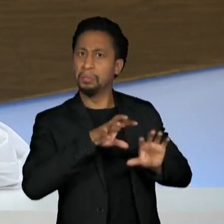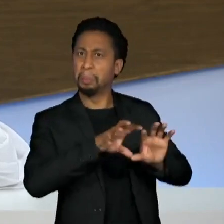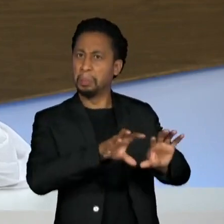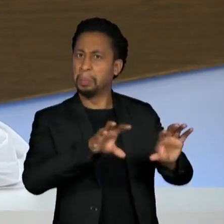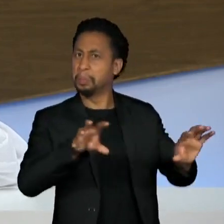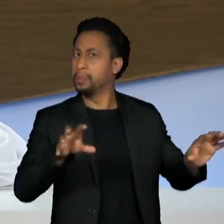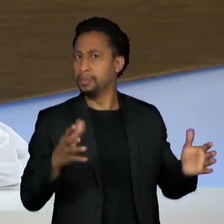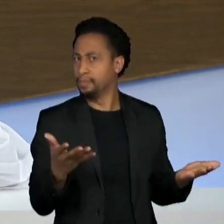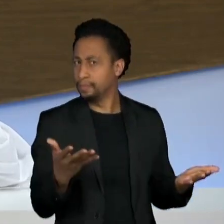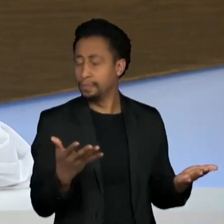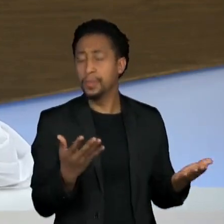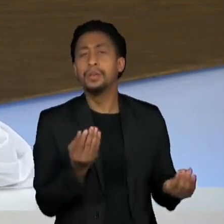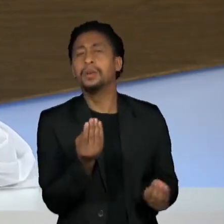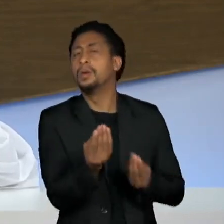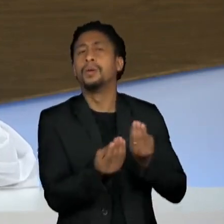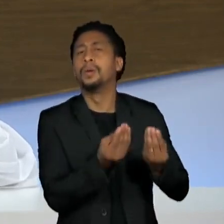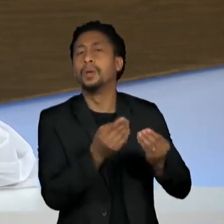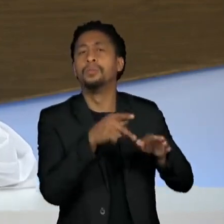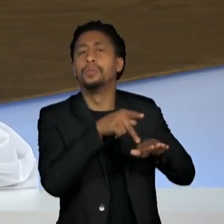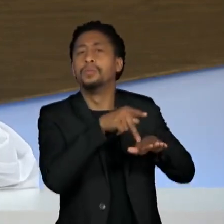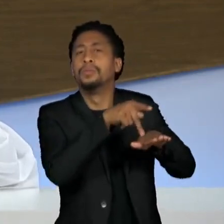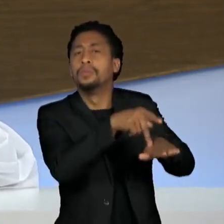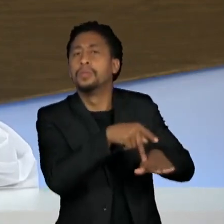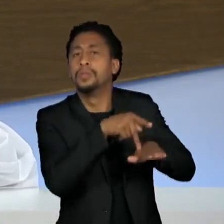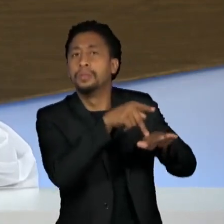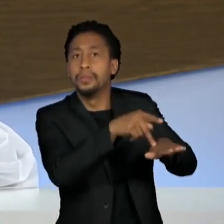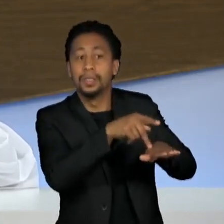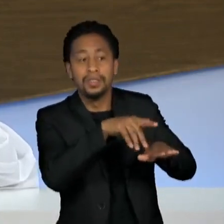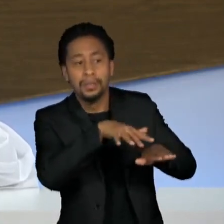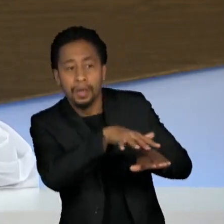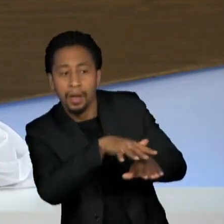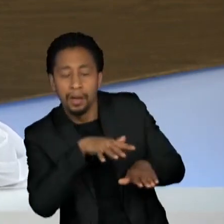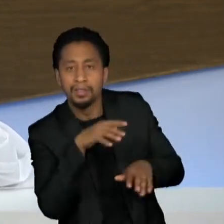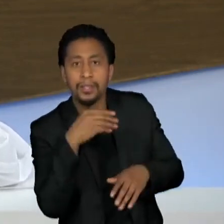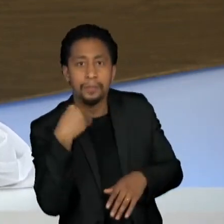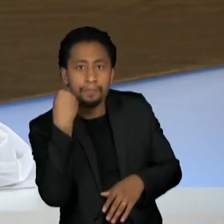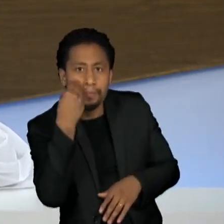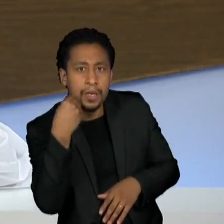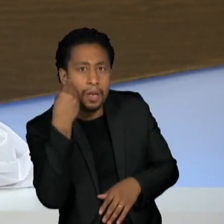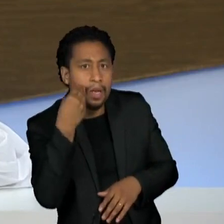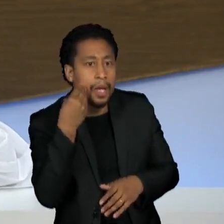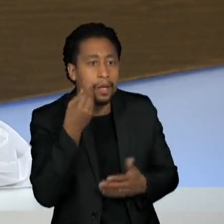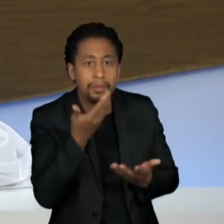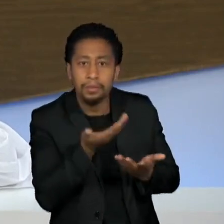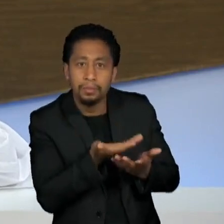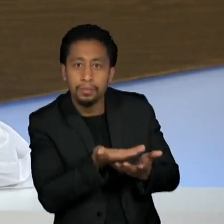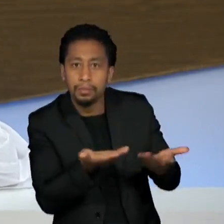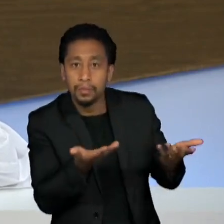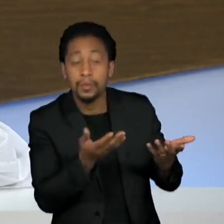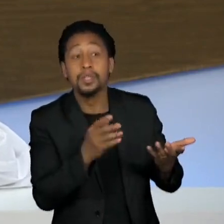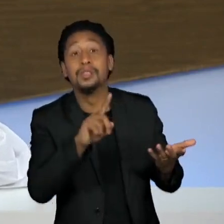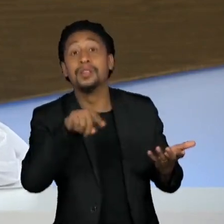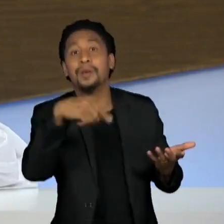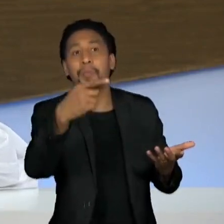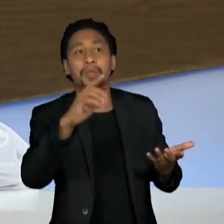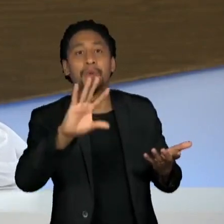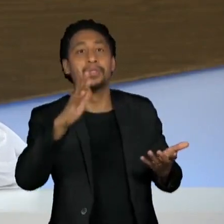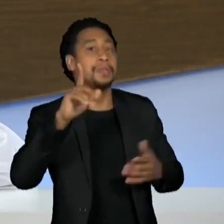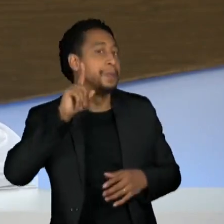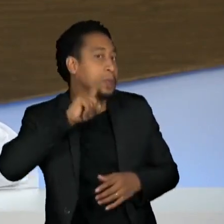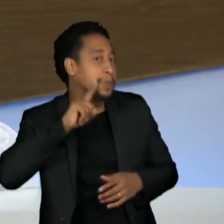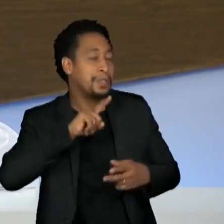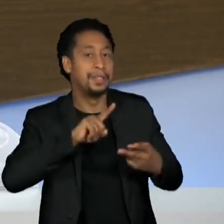como as Filipinas se tornaram um microcosmos de experimentação para o que depois seria feito nos Estados Unidos, na